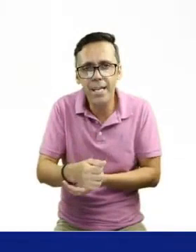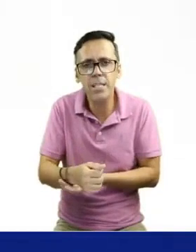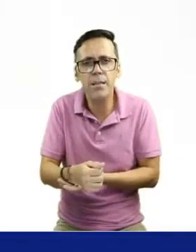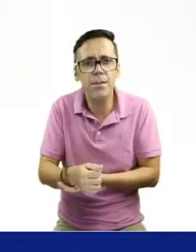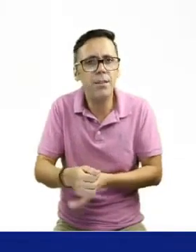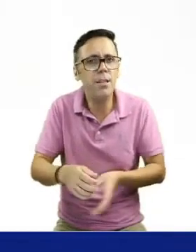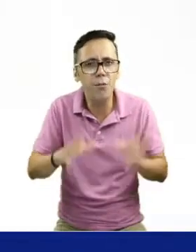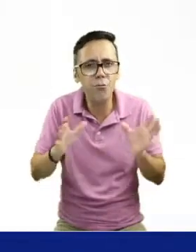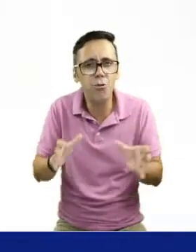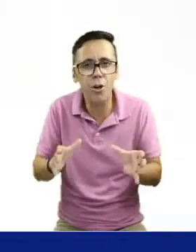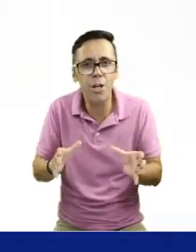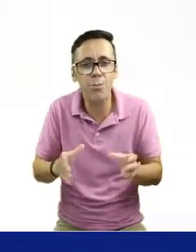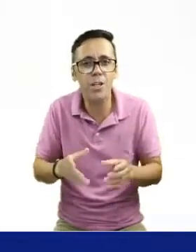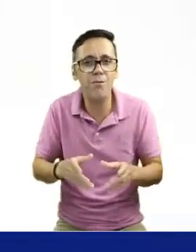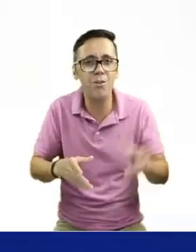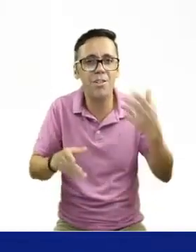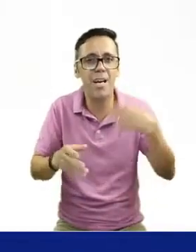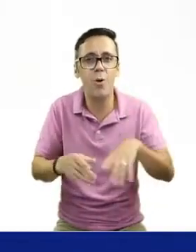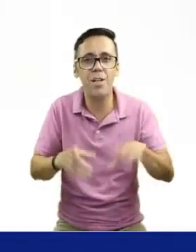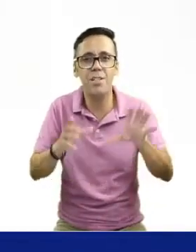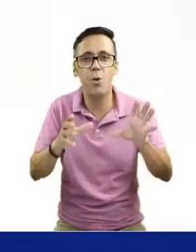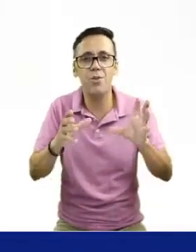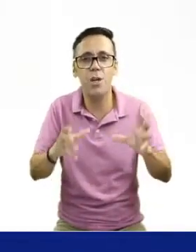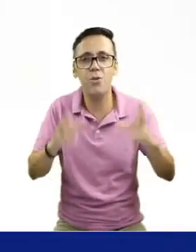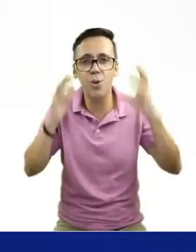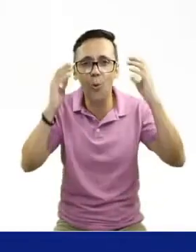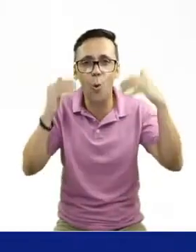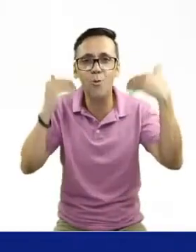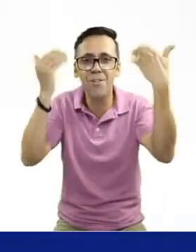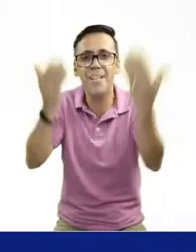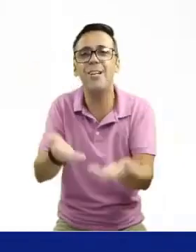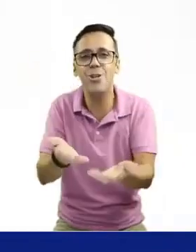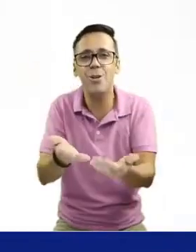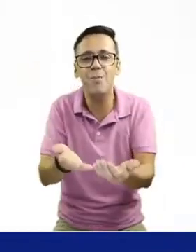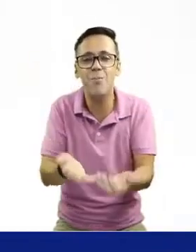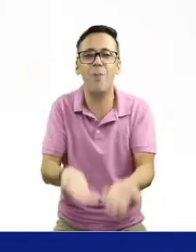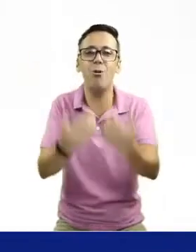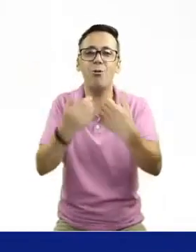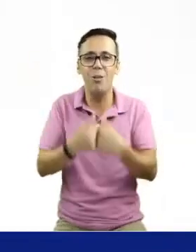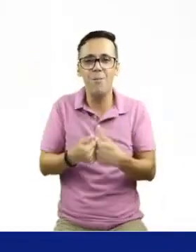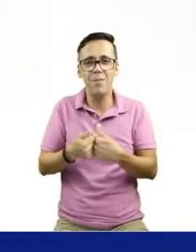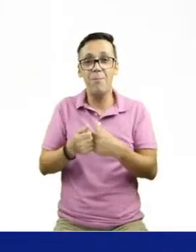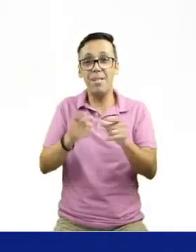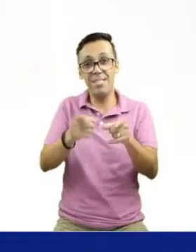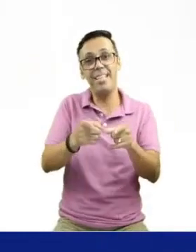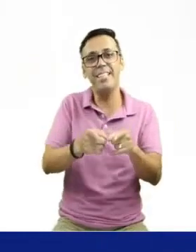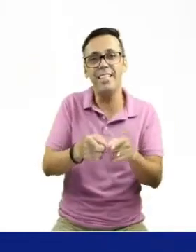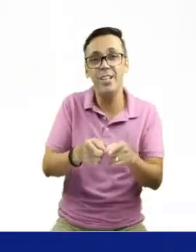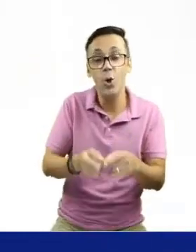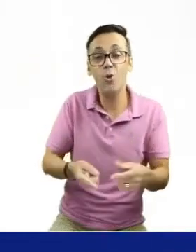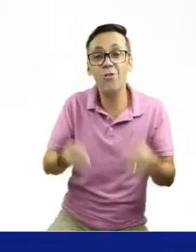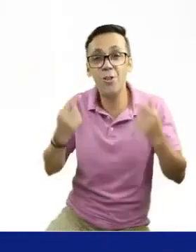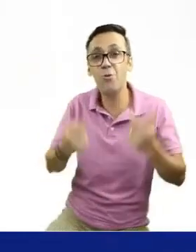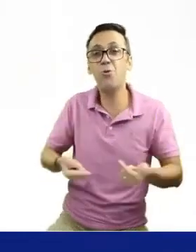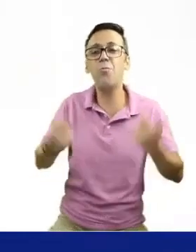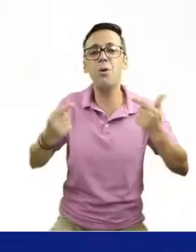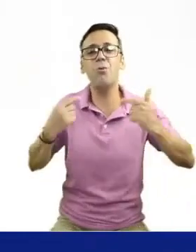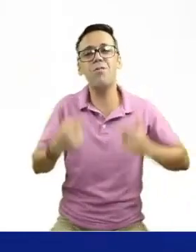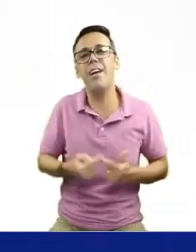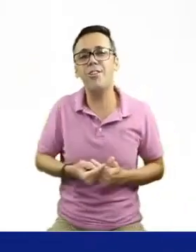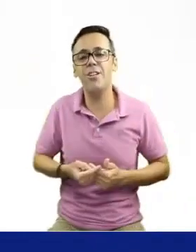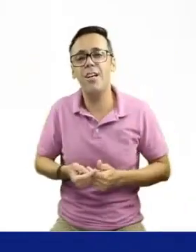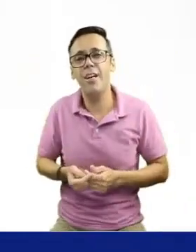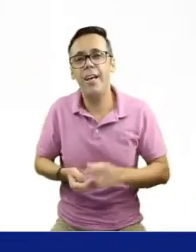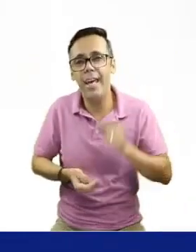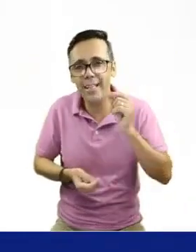parece que não funciona porque você agora está usando o seu consciente para me ouvir mas entenda o seu